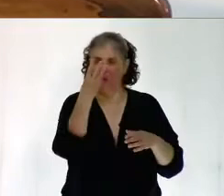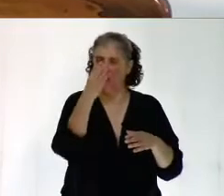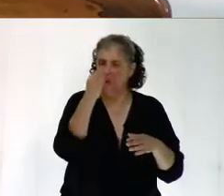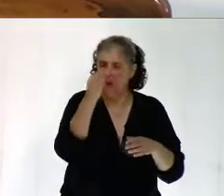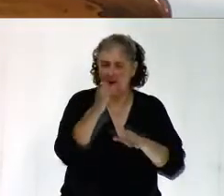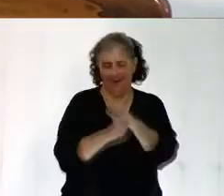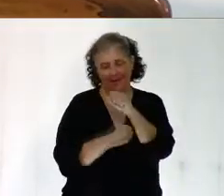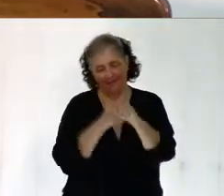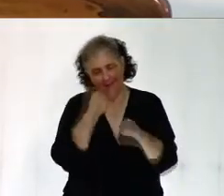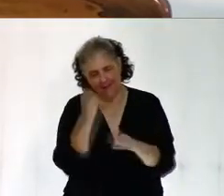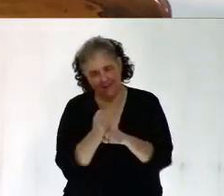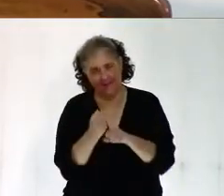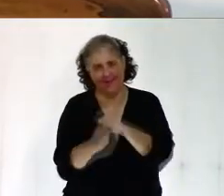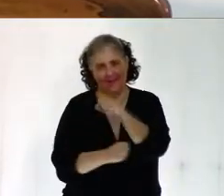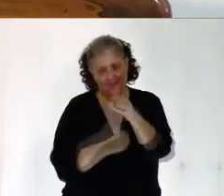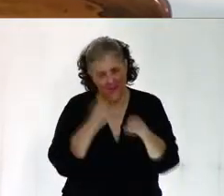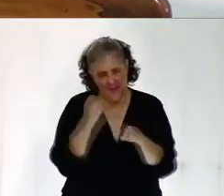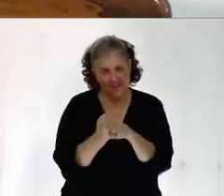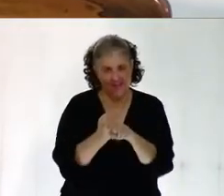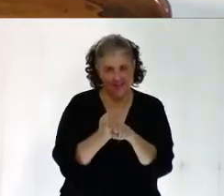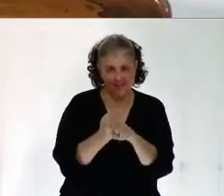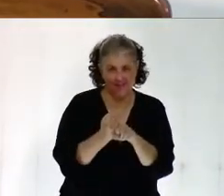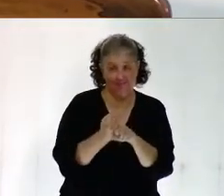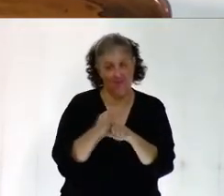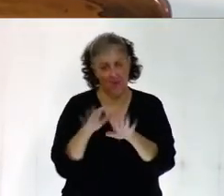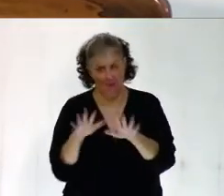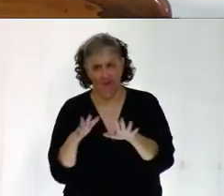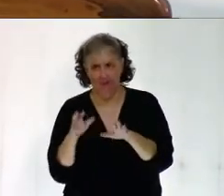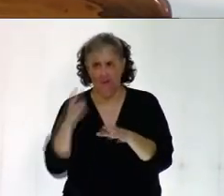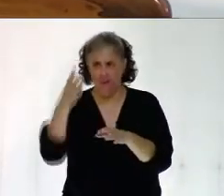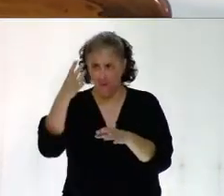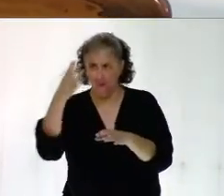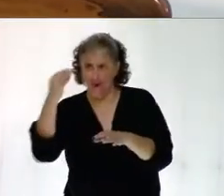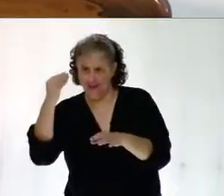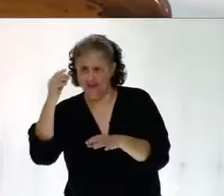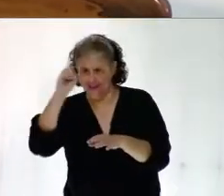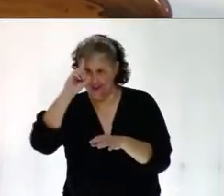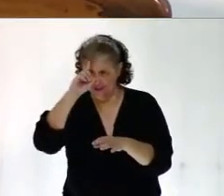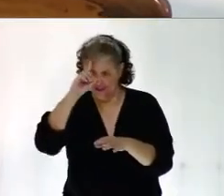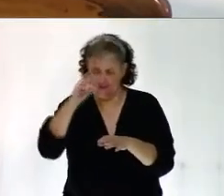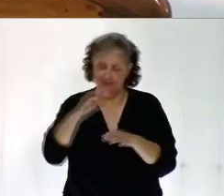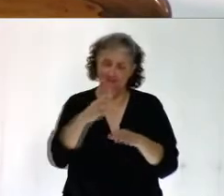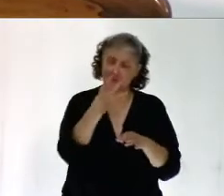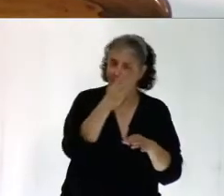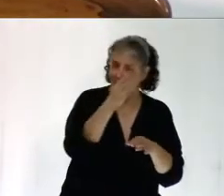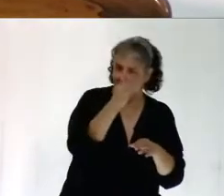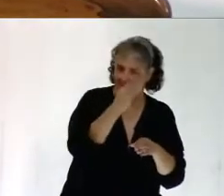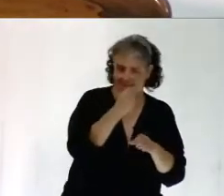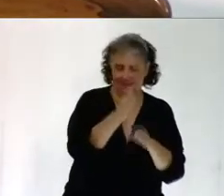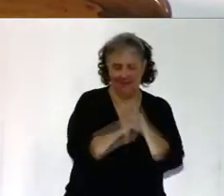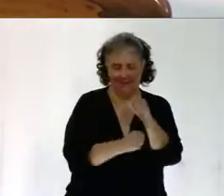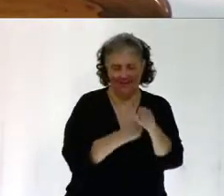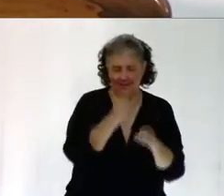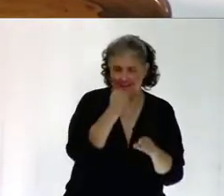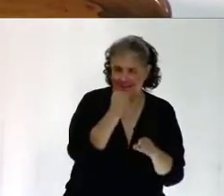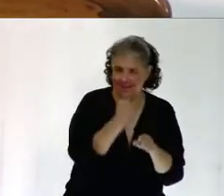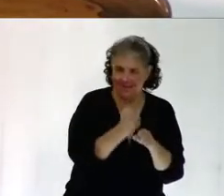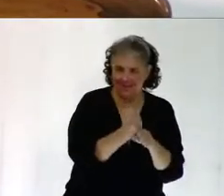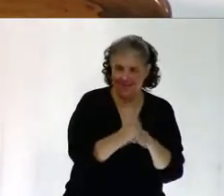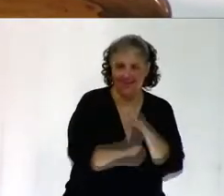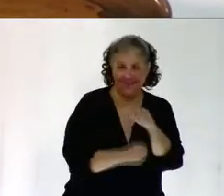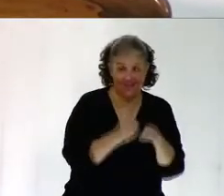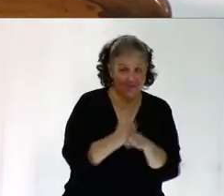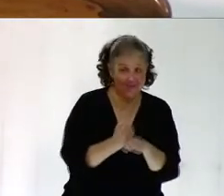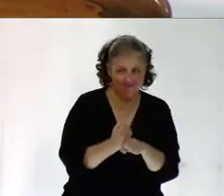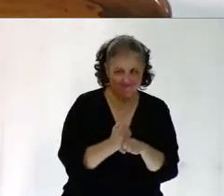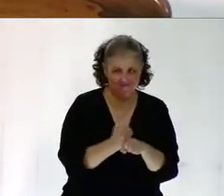40 anos 40 dias aqui de jesus 40 anos uma simbologia uma similitude